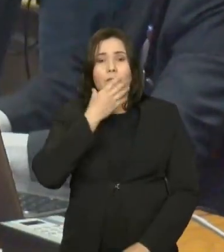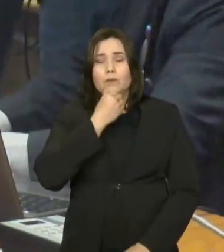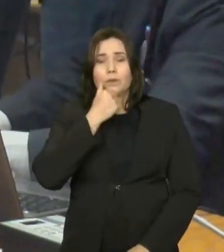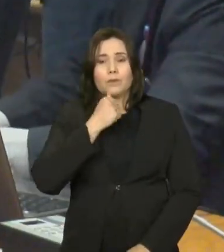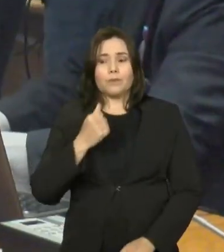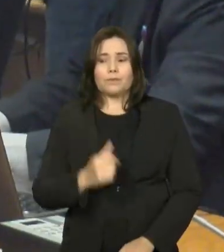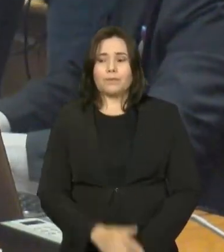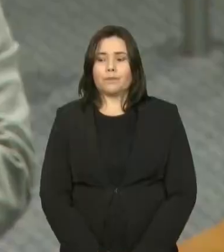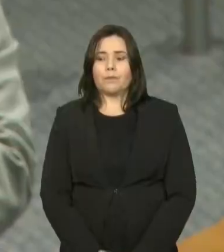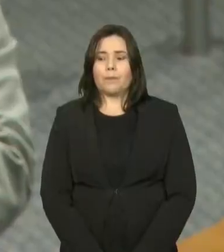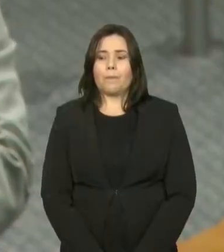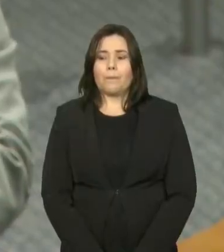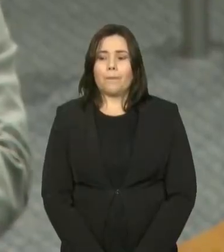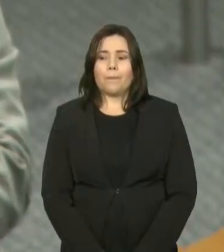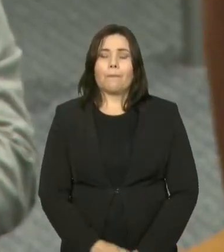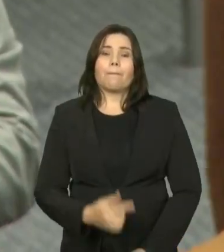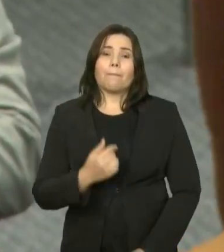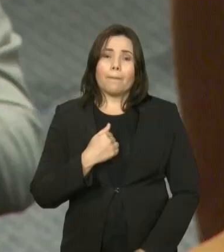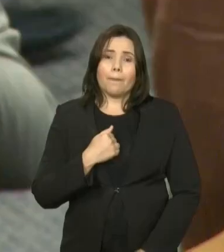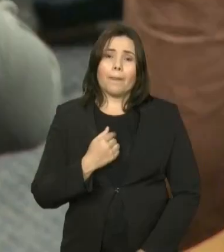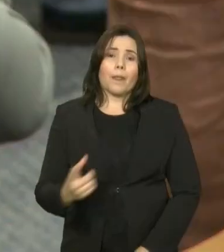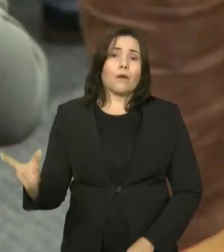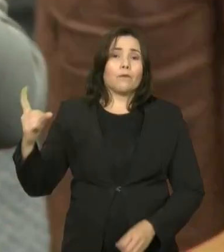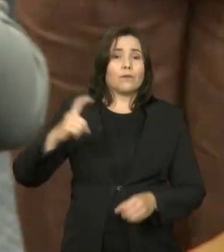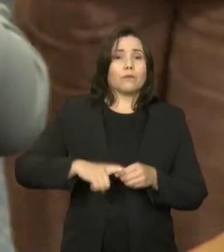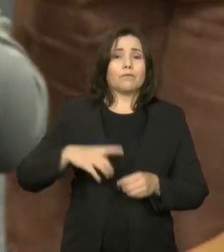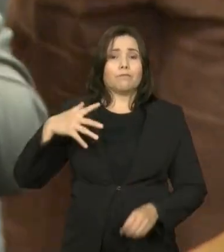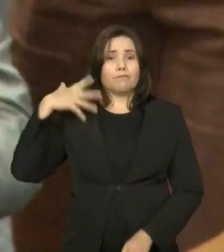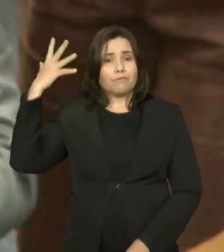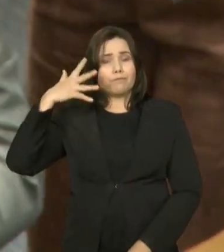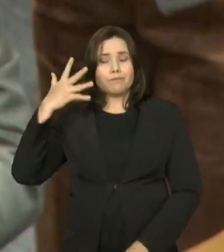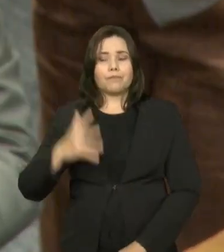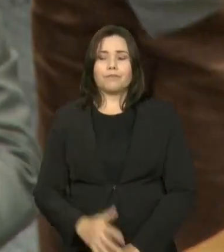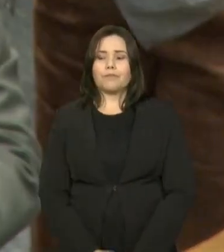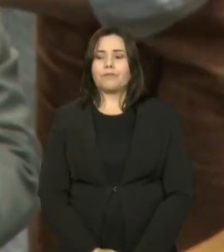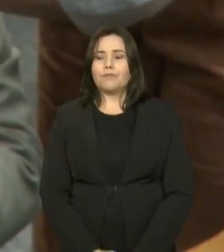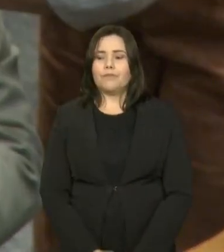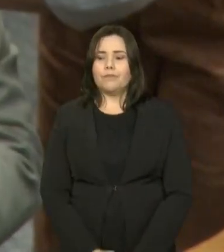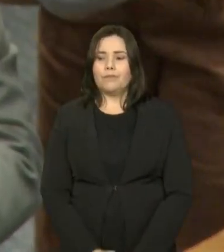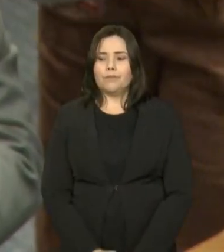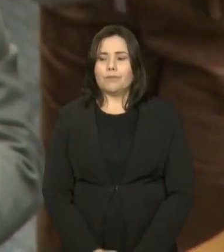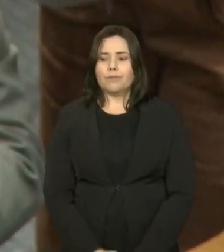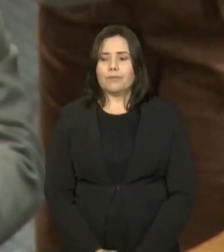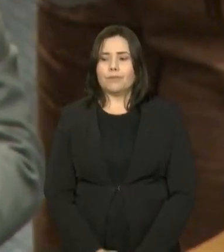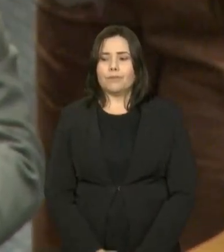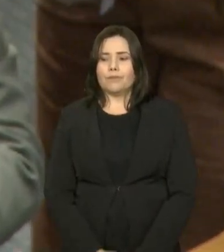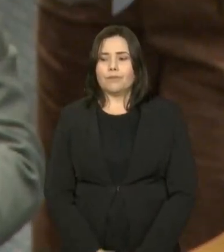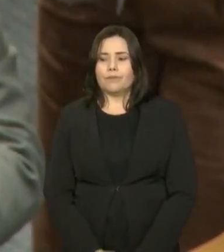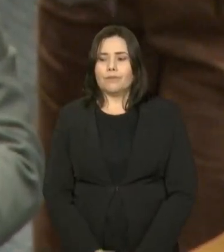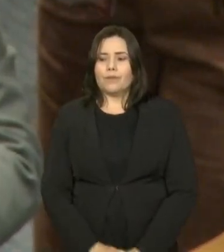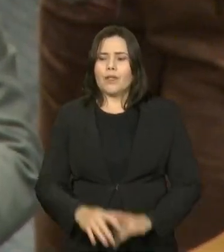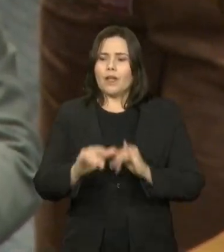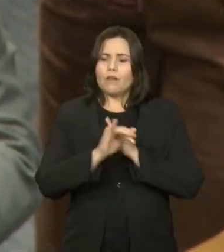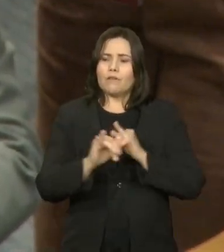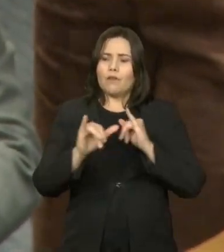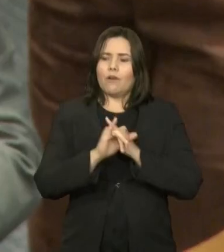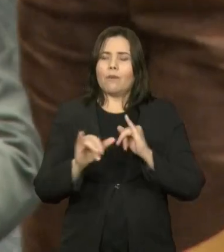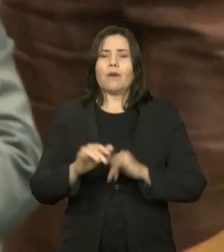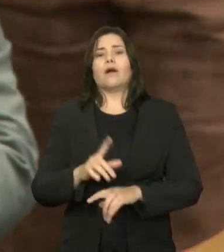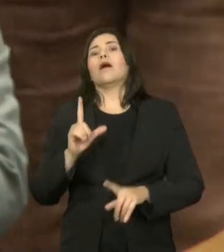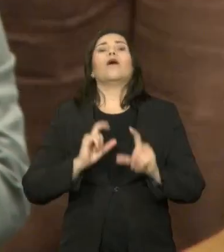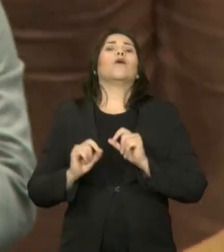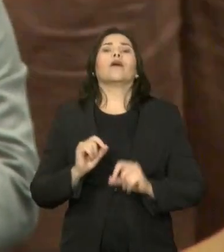Que me vem aqui agora nesse momento, senhora presidente, relatar a respeito do dia do